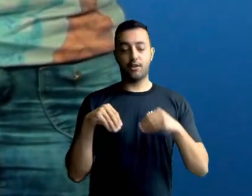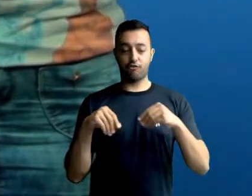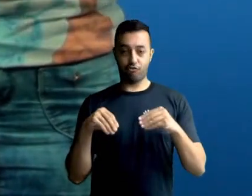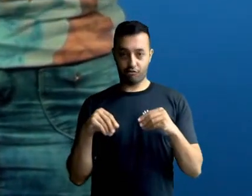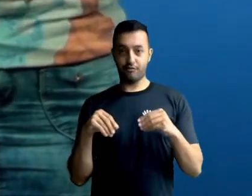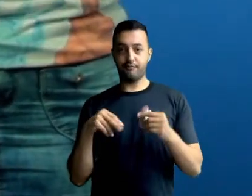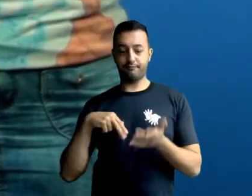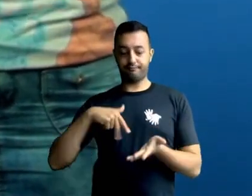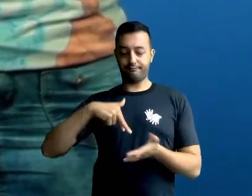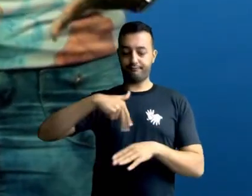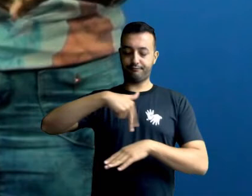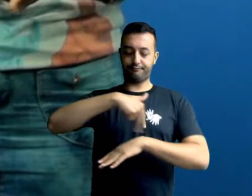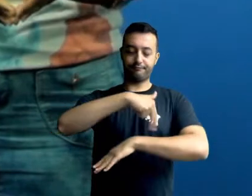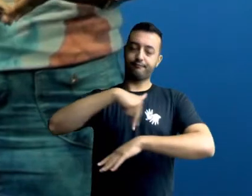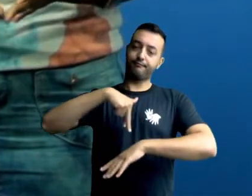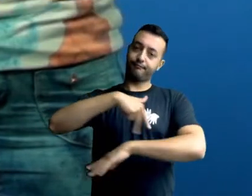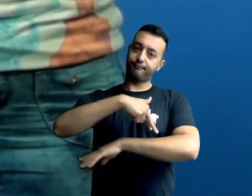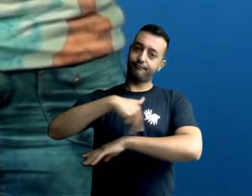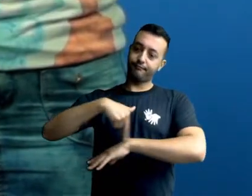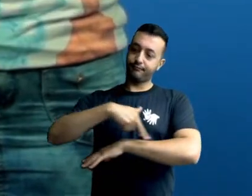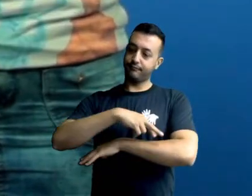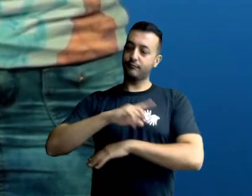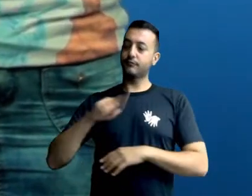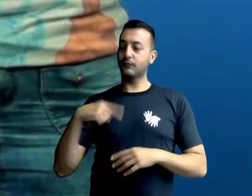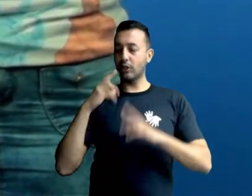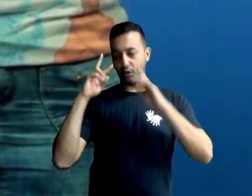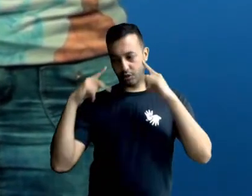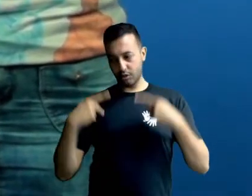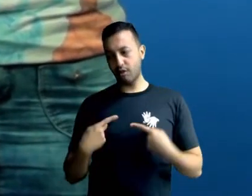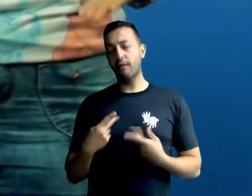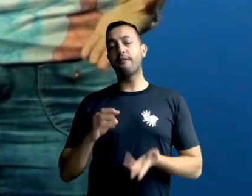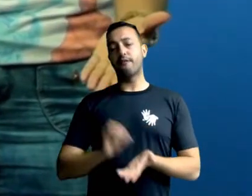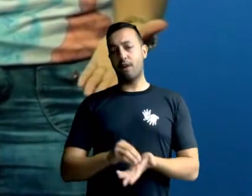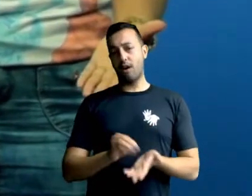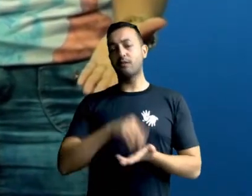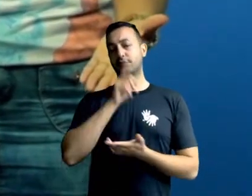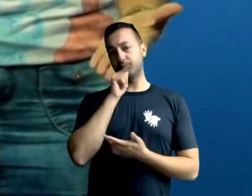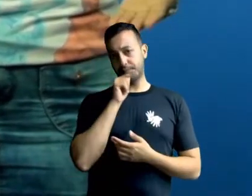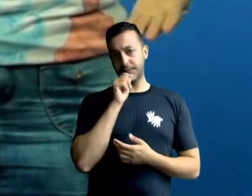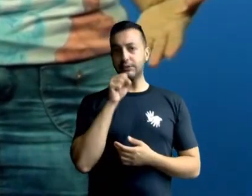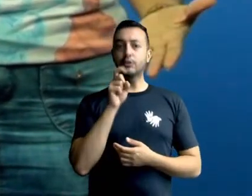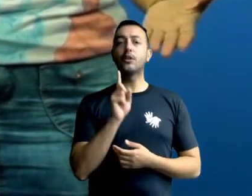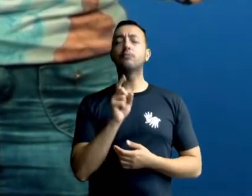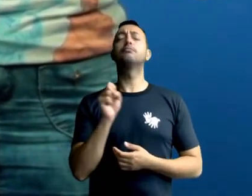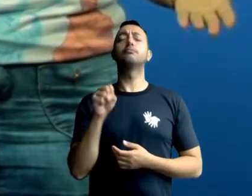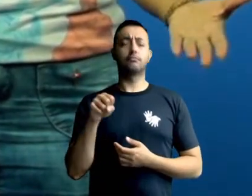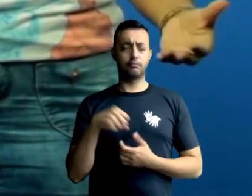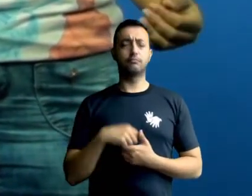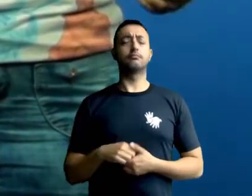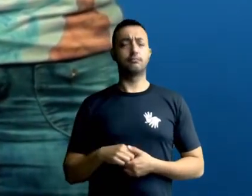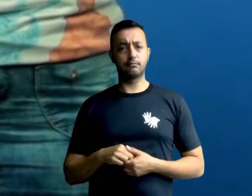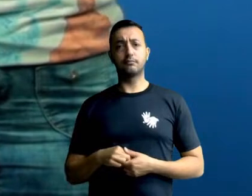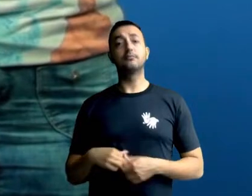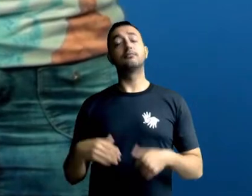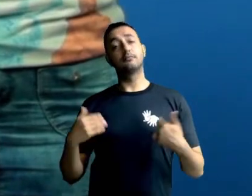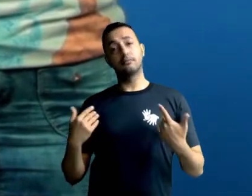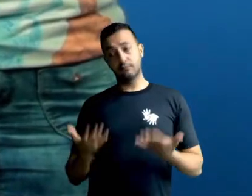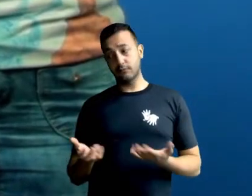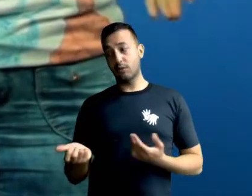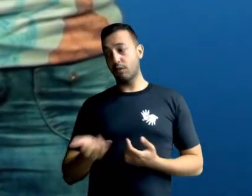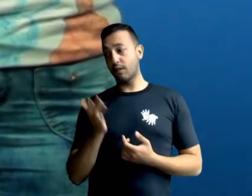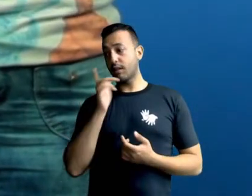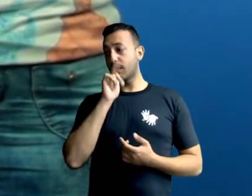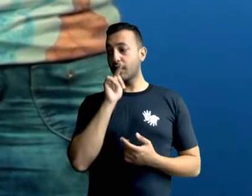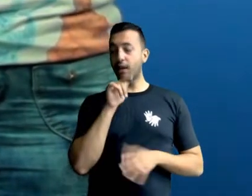está em terra firme, que está em terra, nós seres humanos, a gente sente falta de água. Sim ou não? Sim. Então,